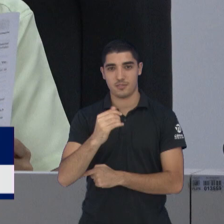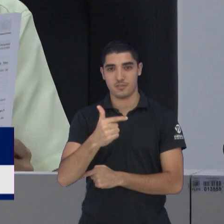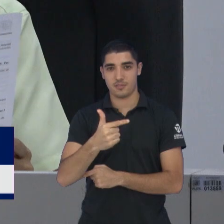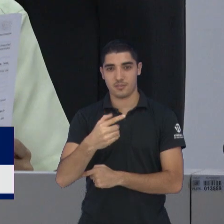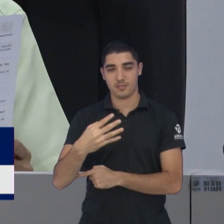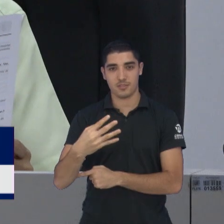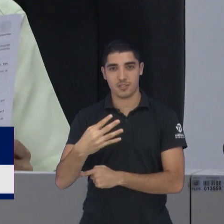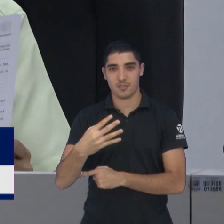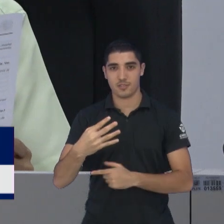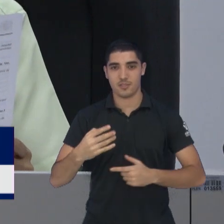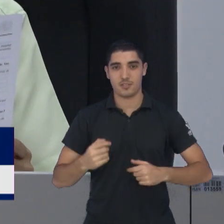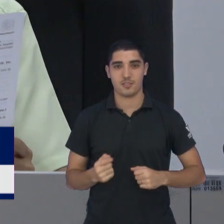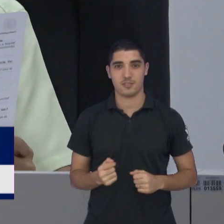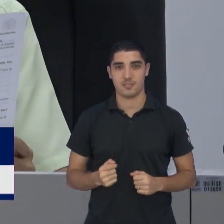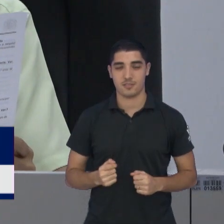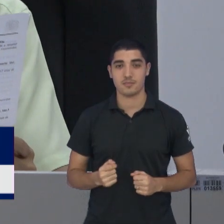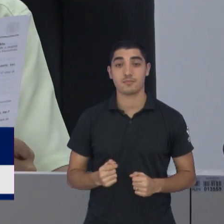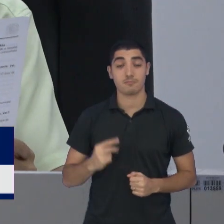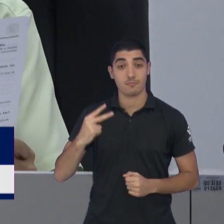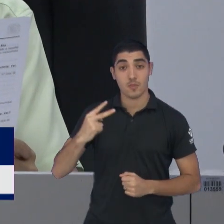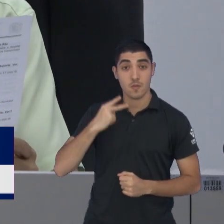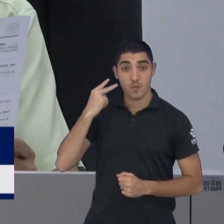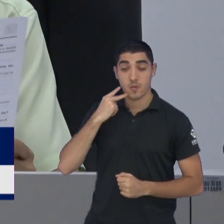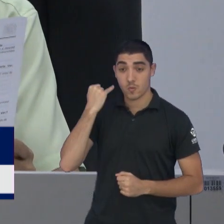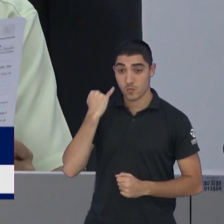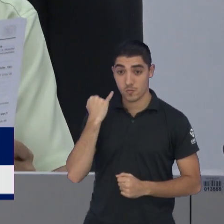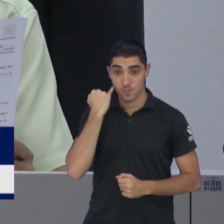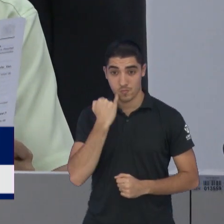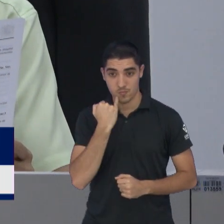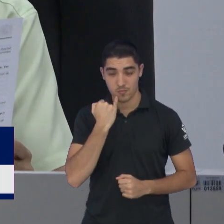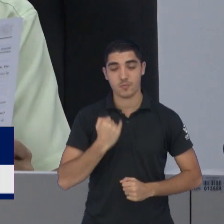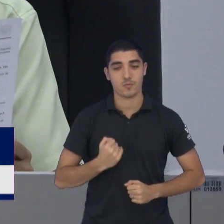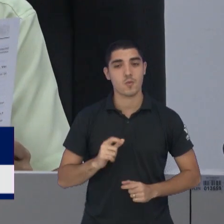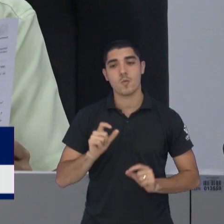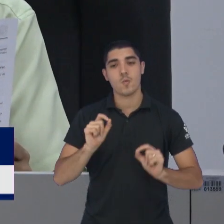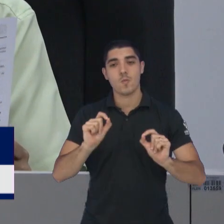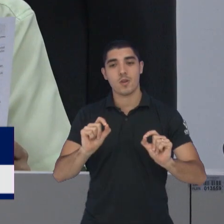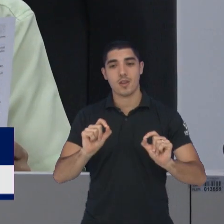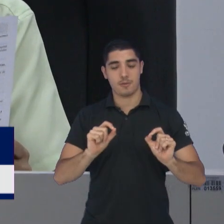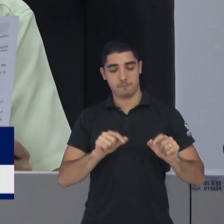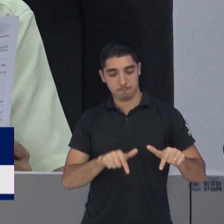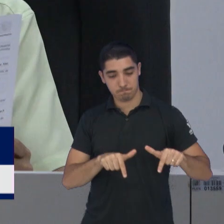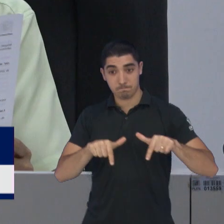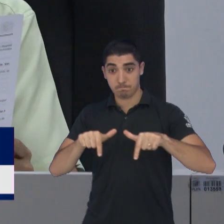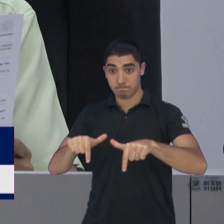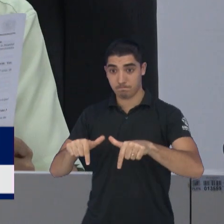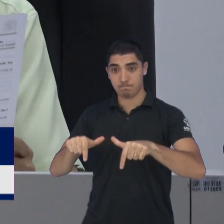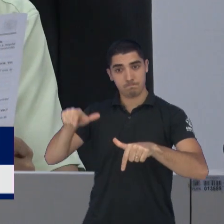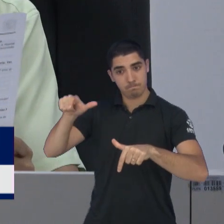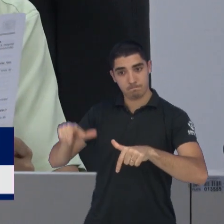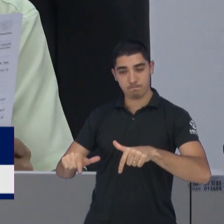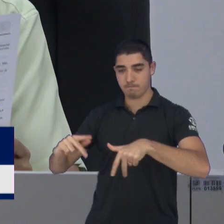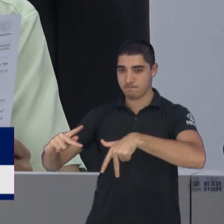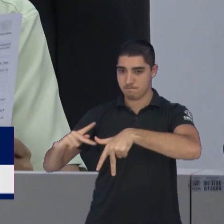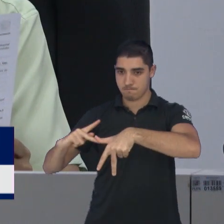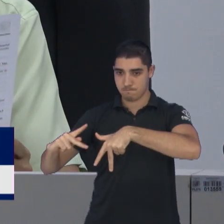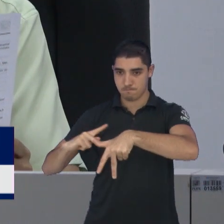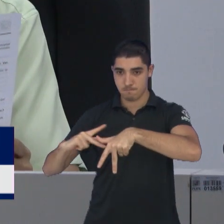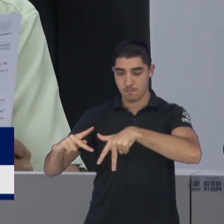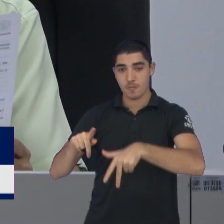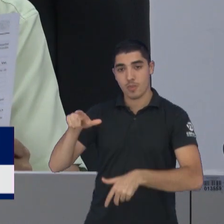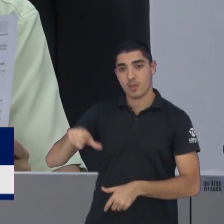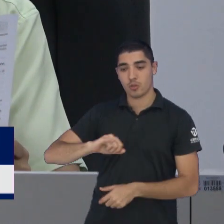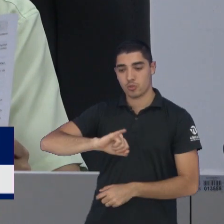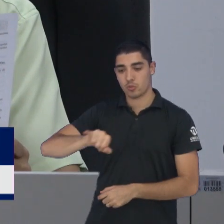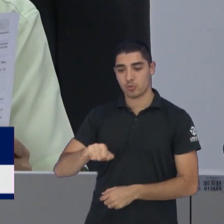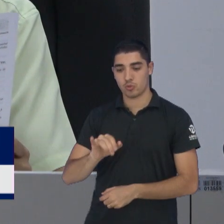15/2024, autoria vereador Zé Luiz, concede o título de cidadão joseense ao senhor John